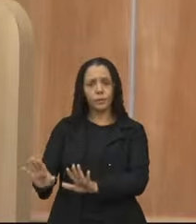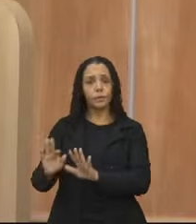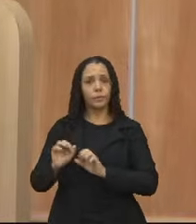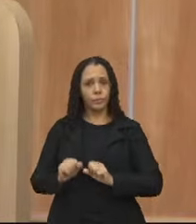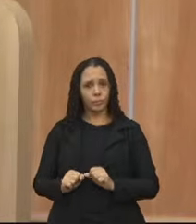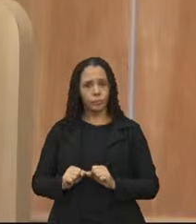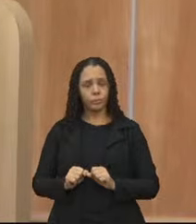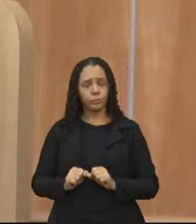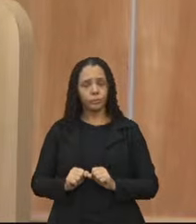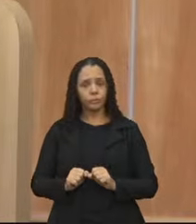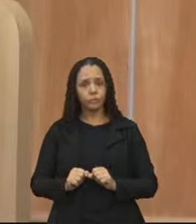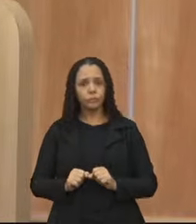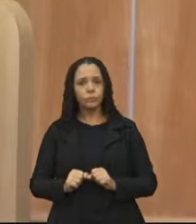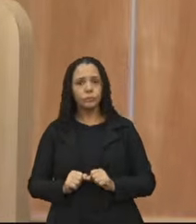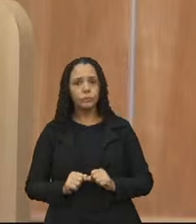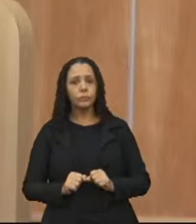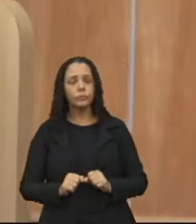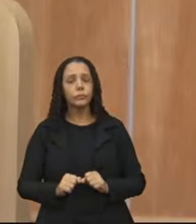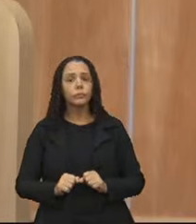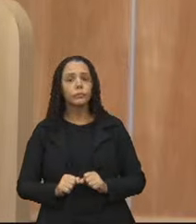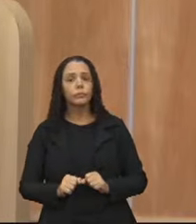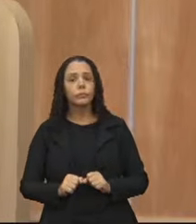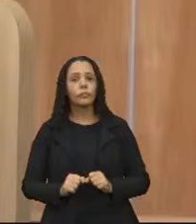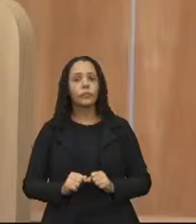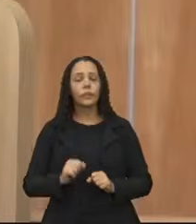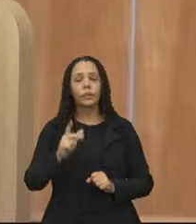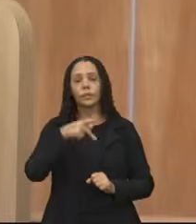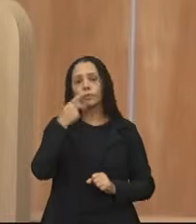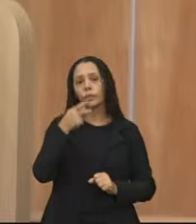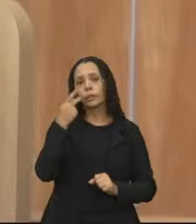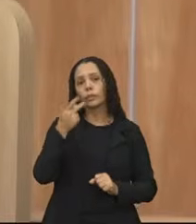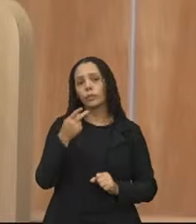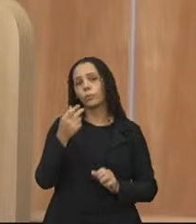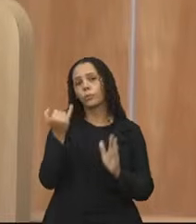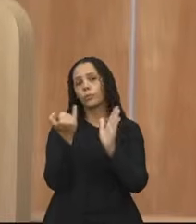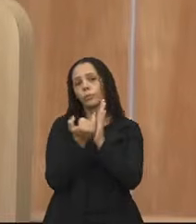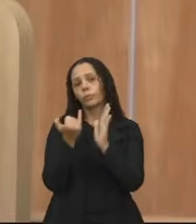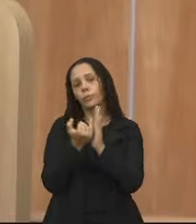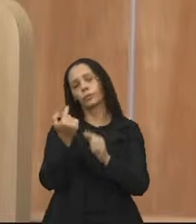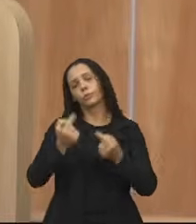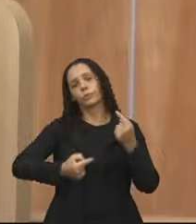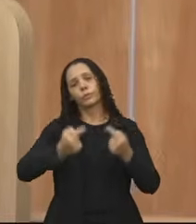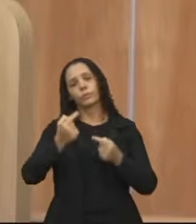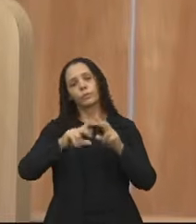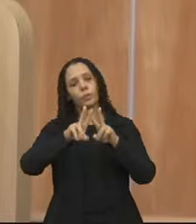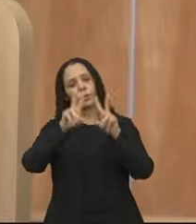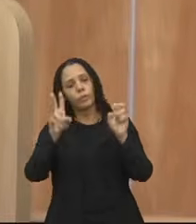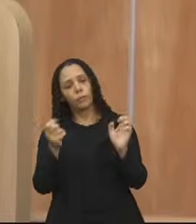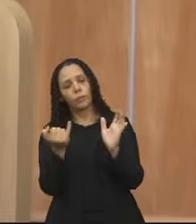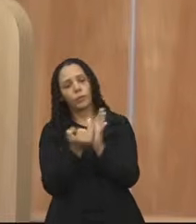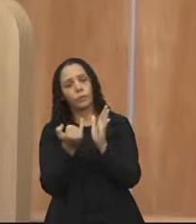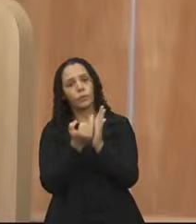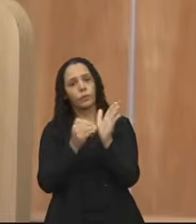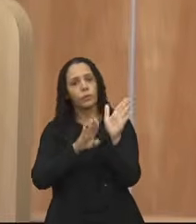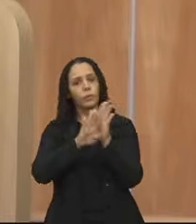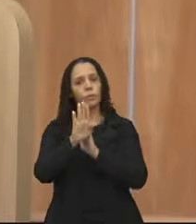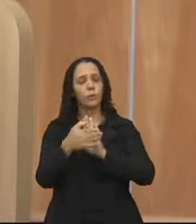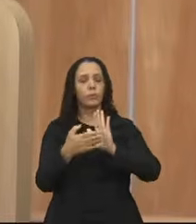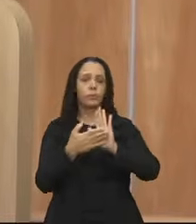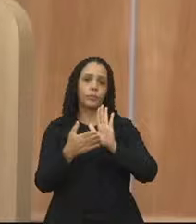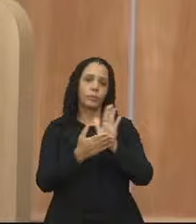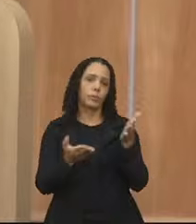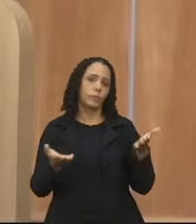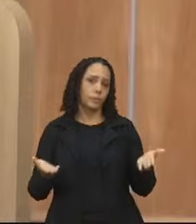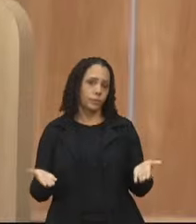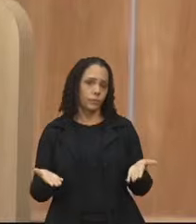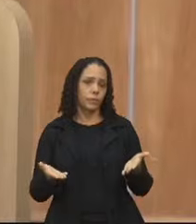não cuida da cidade, mas falando sobre o imposto, discutindo o imposto e o aumento que ele está propondo. Então, sempre que a